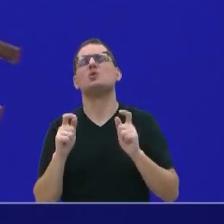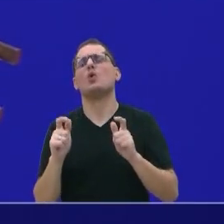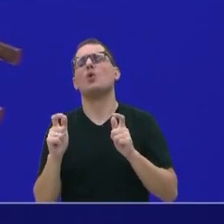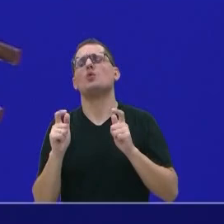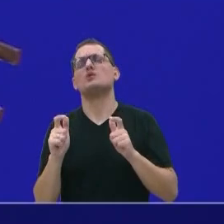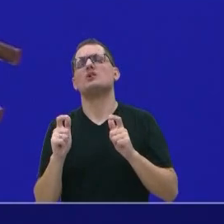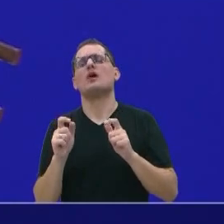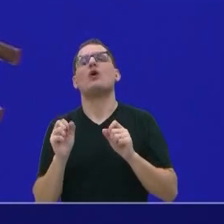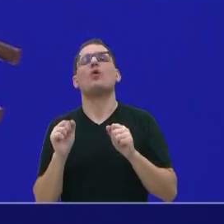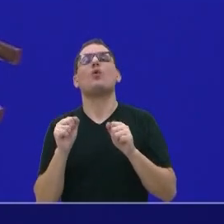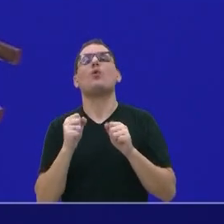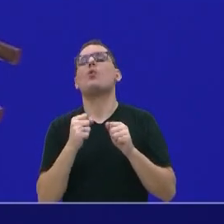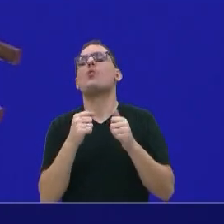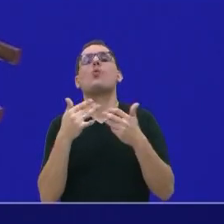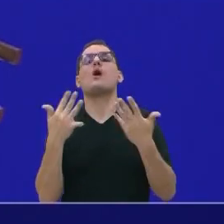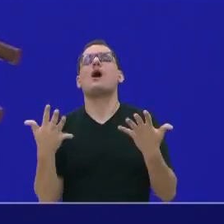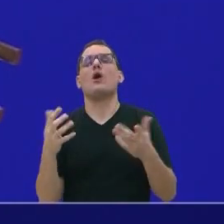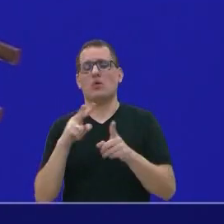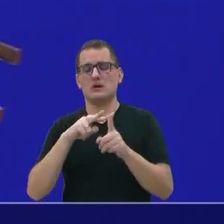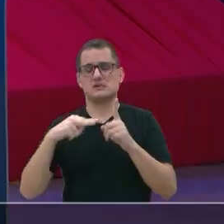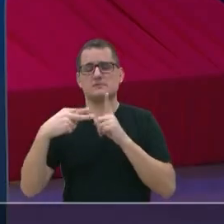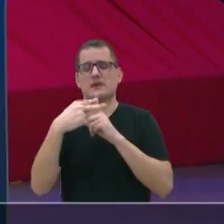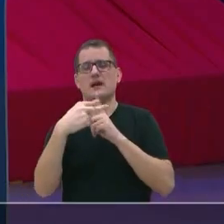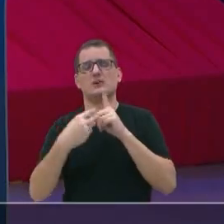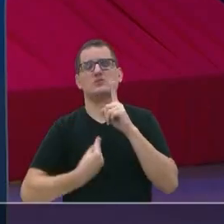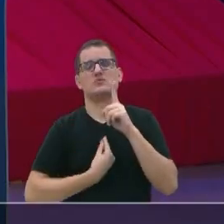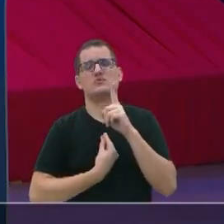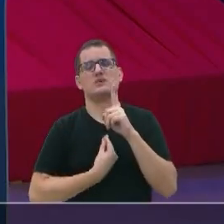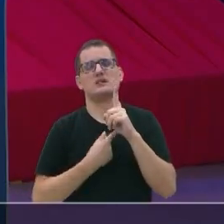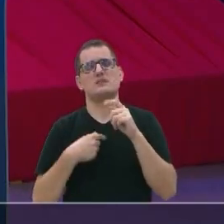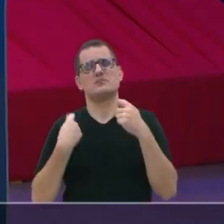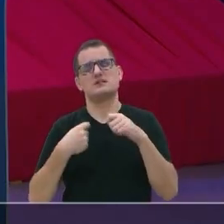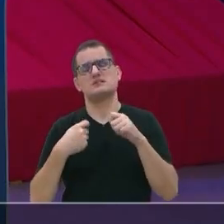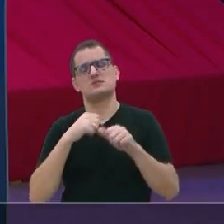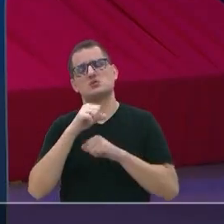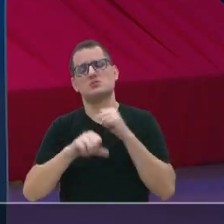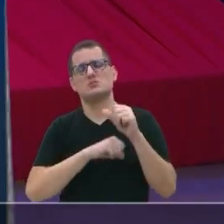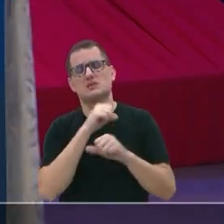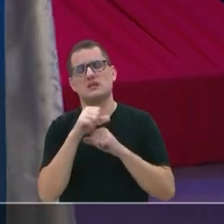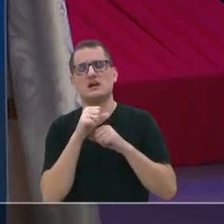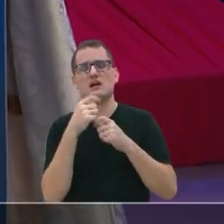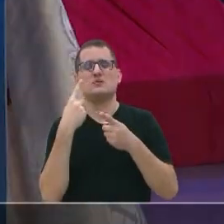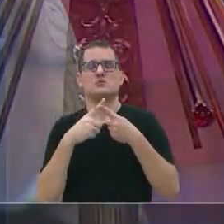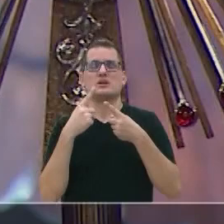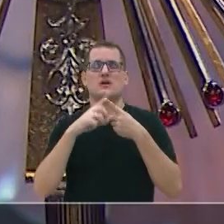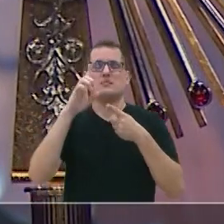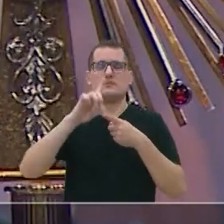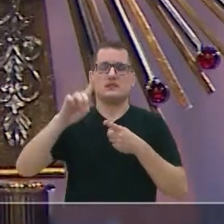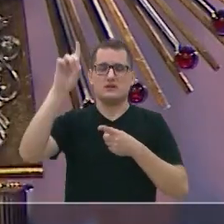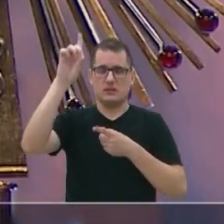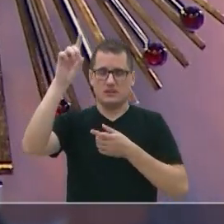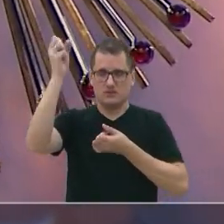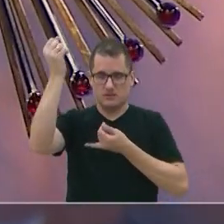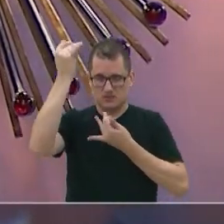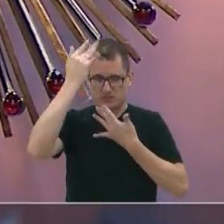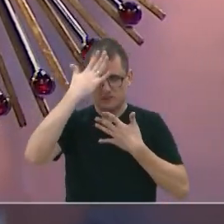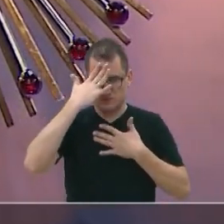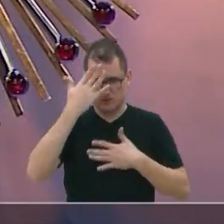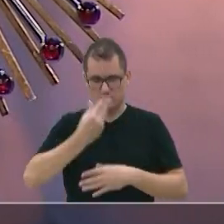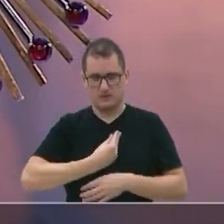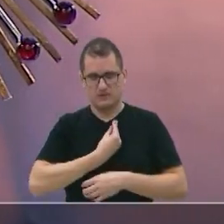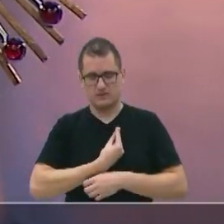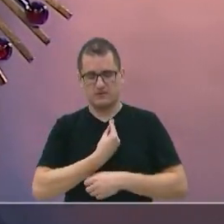vida precisam ser mudados, para que sim, a graça de Deus se faça presente em minha vida.